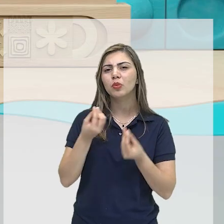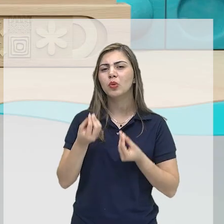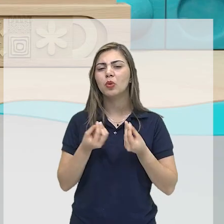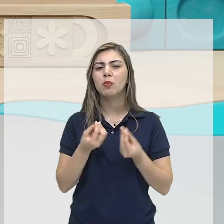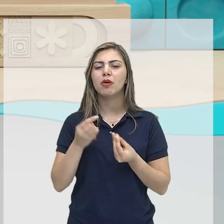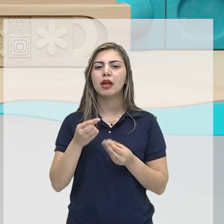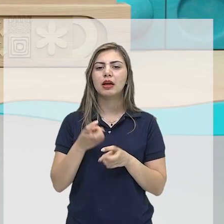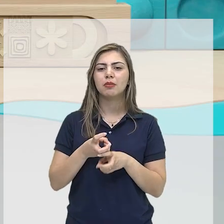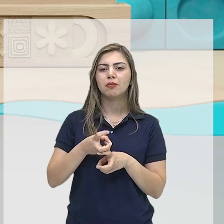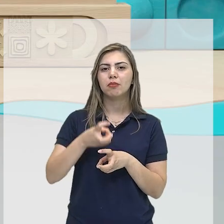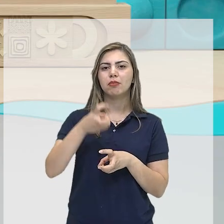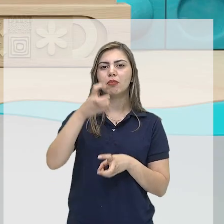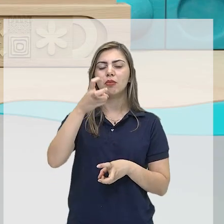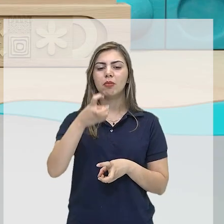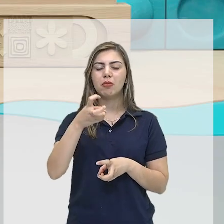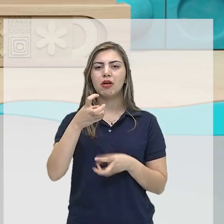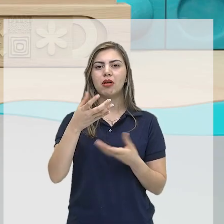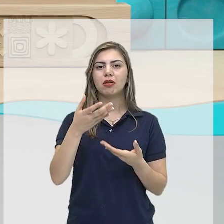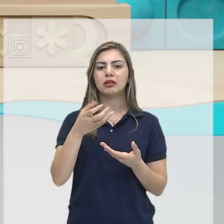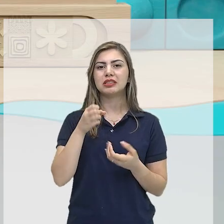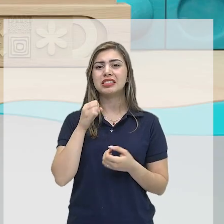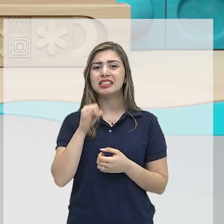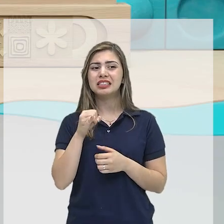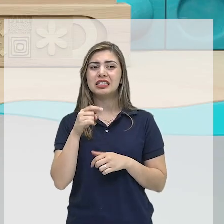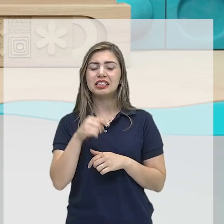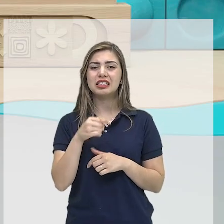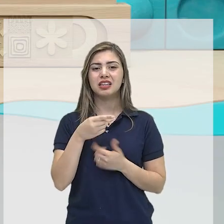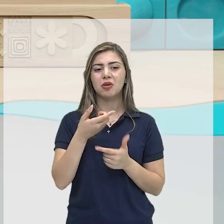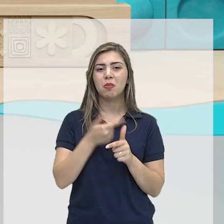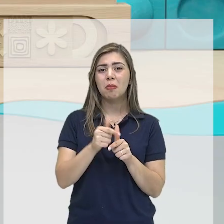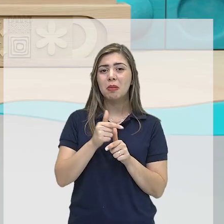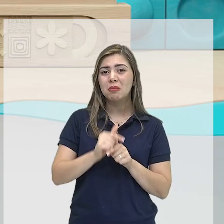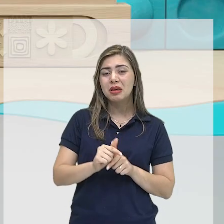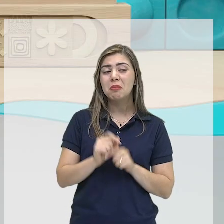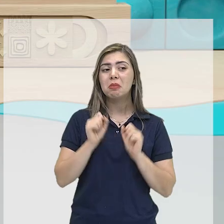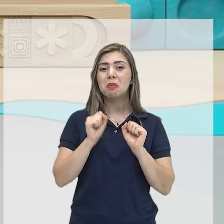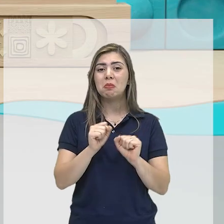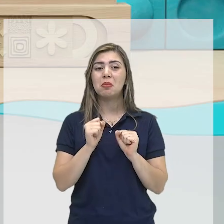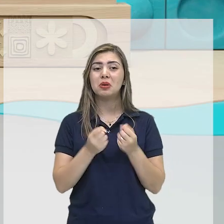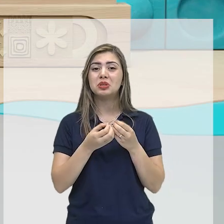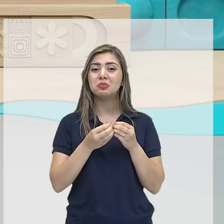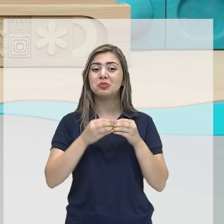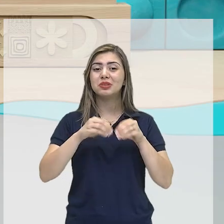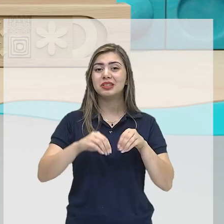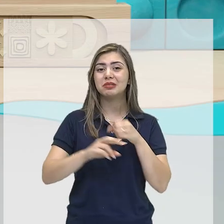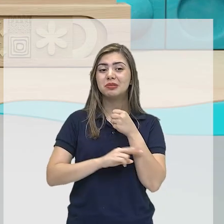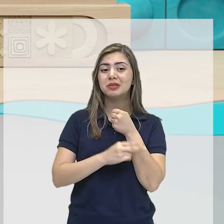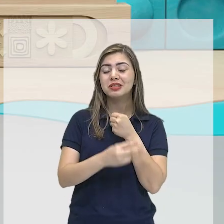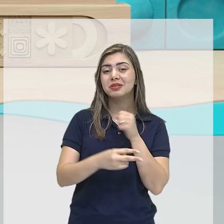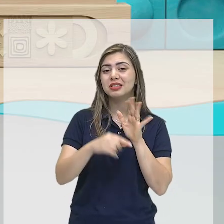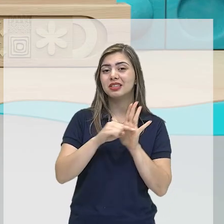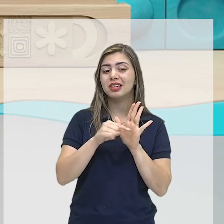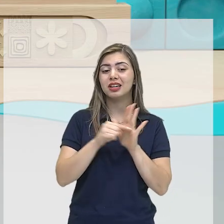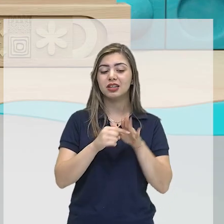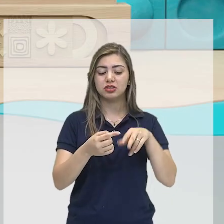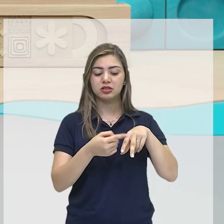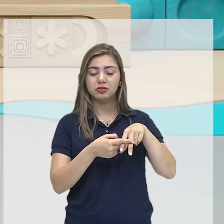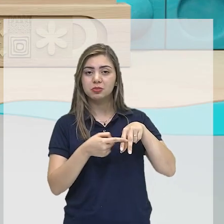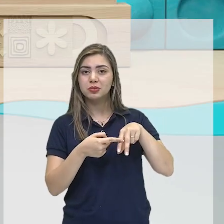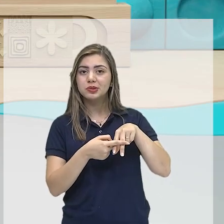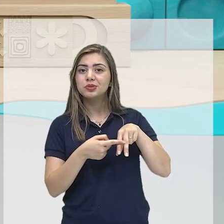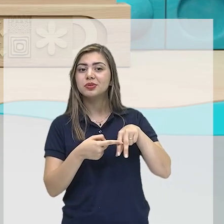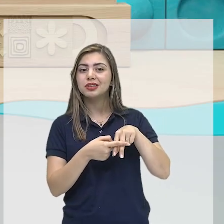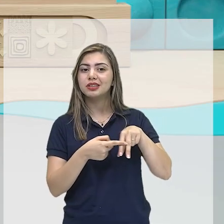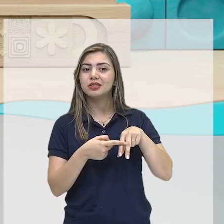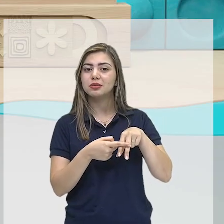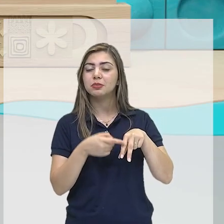trazer para a região dos nossos joelhos, a gente pode também estar citando aqui a questão do joelho valgo, que é quando os joelhos